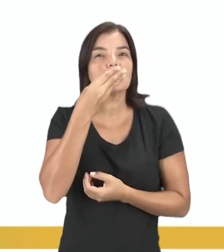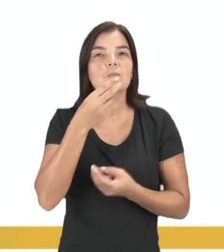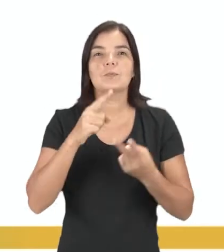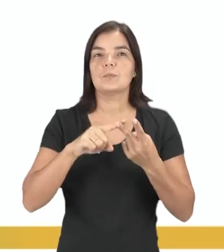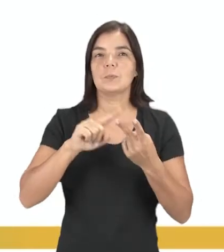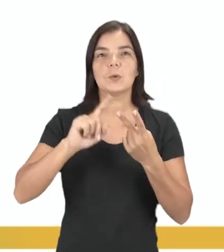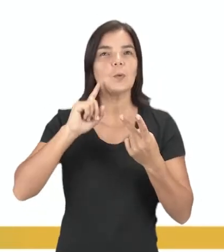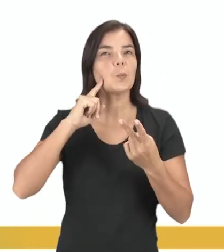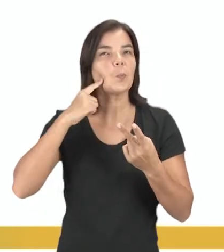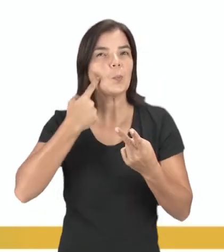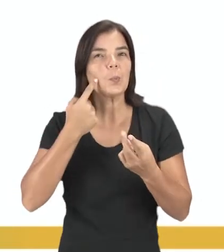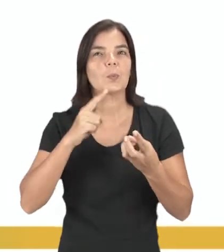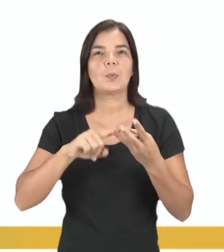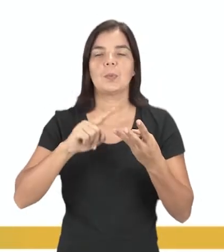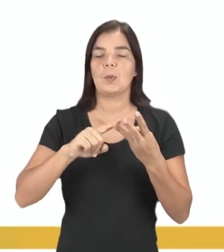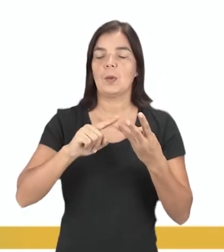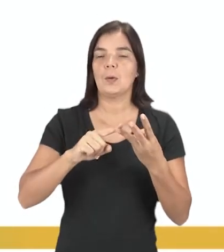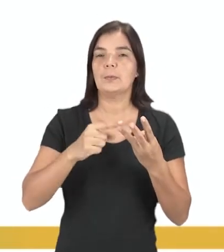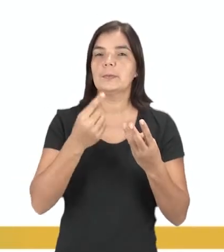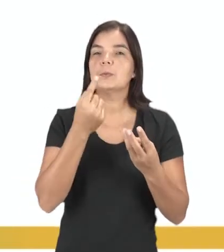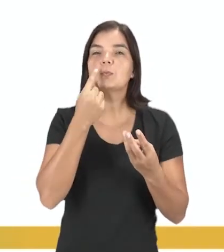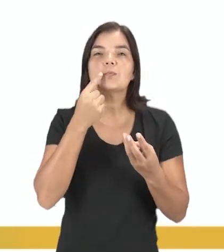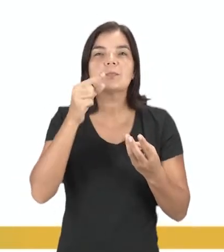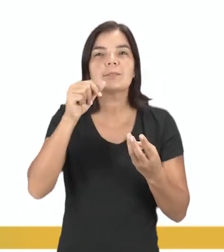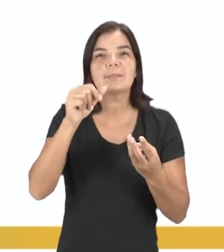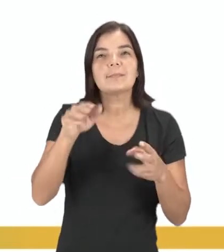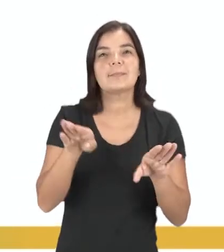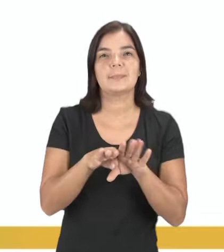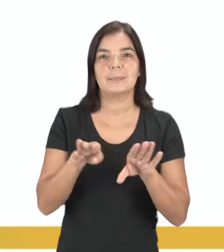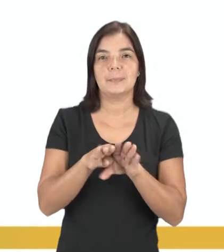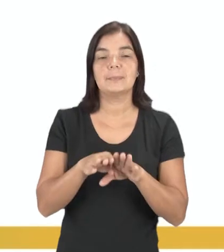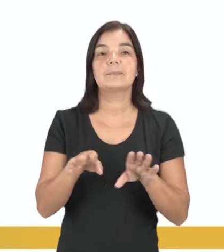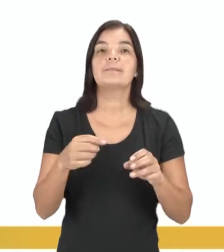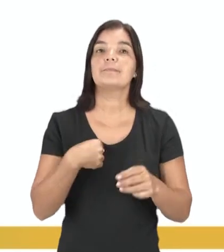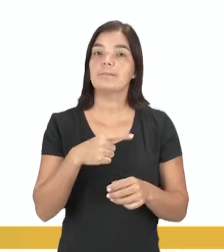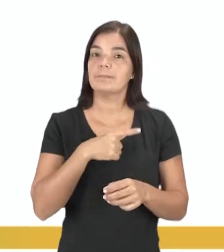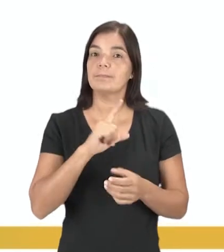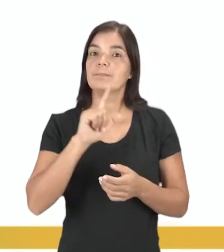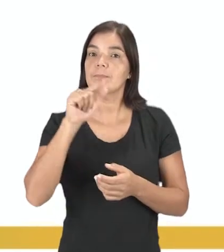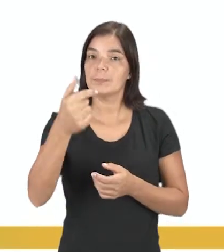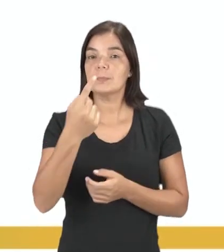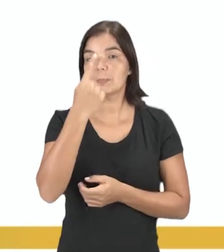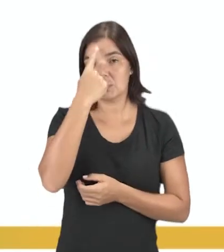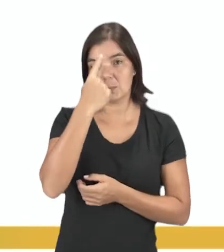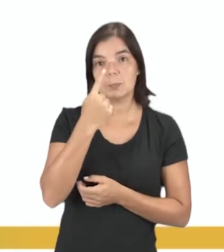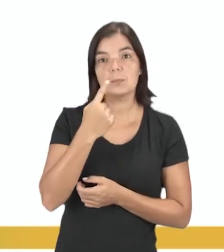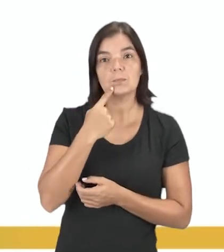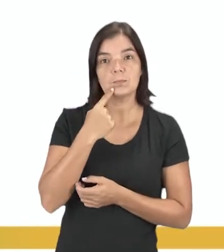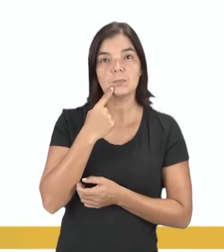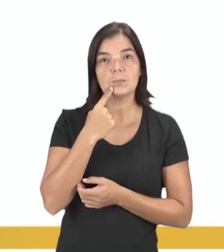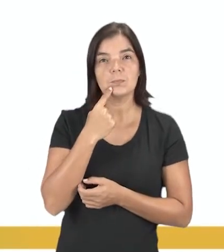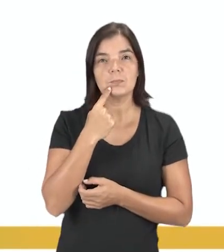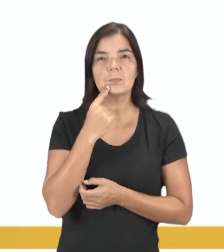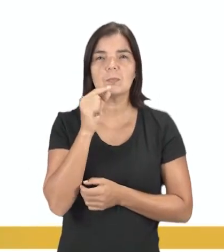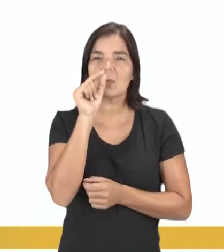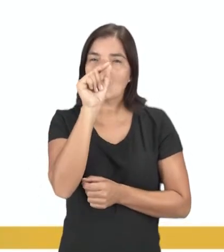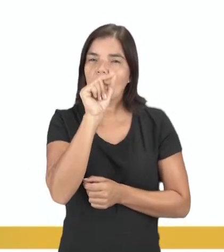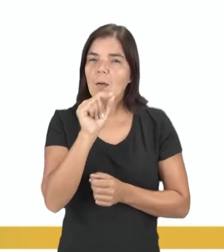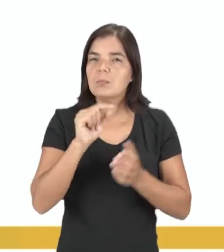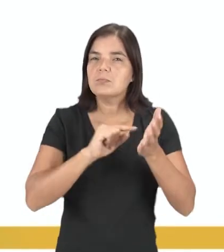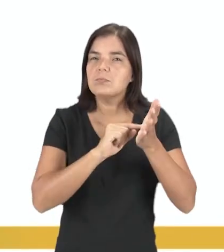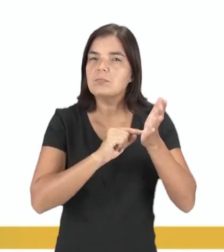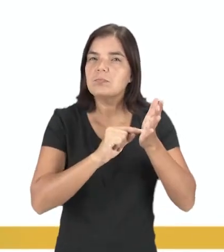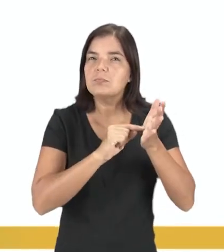o amargo, o ácido e o salgado. Também nós temos que observar essas bolinhas aí que a